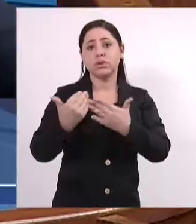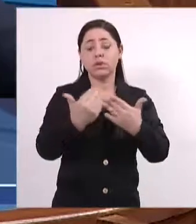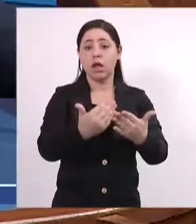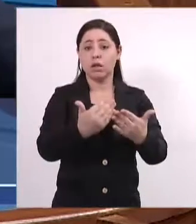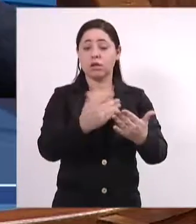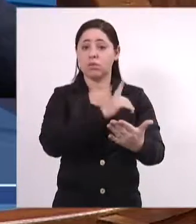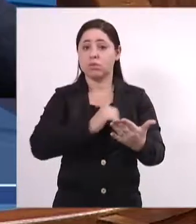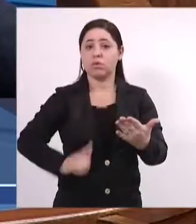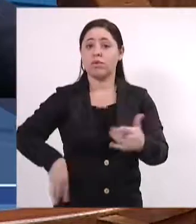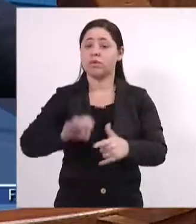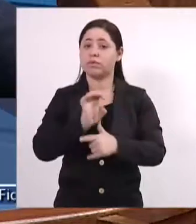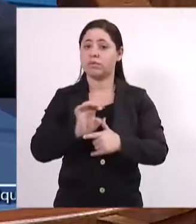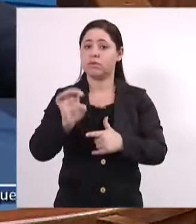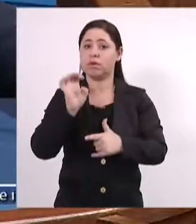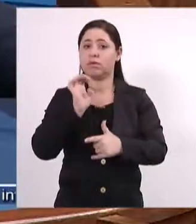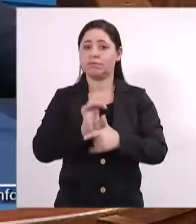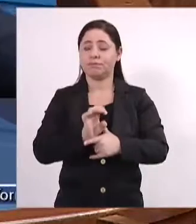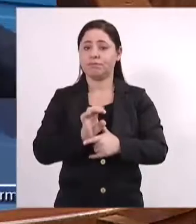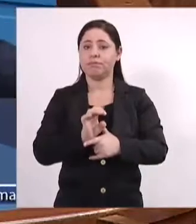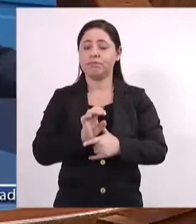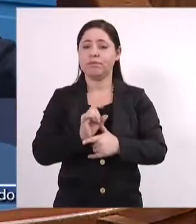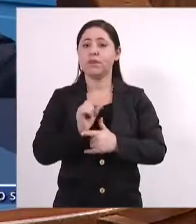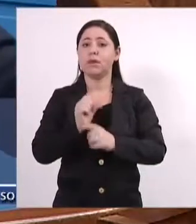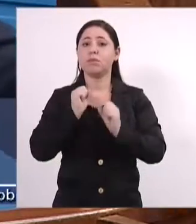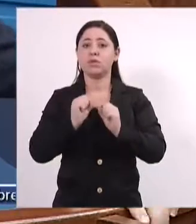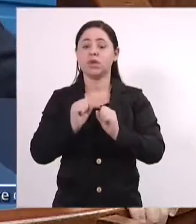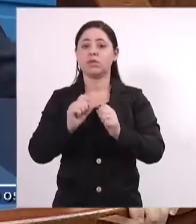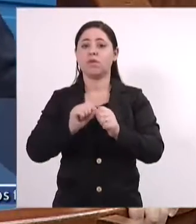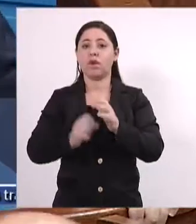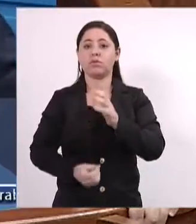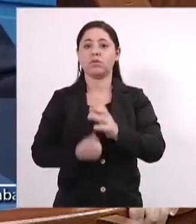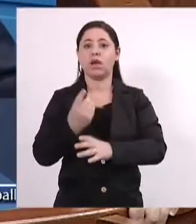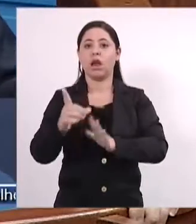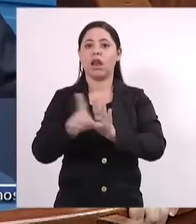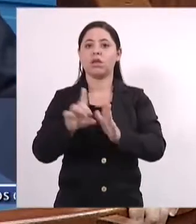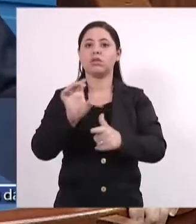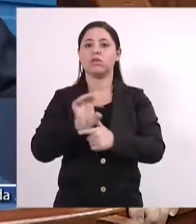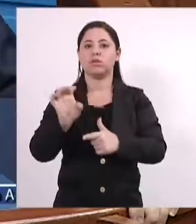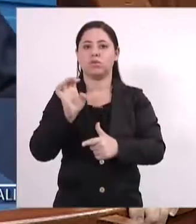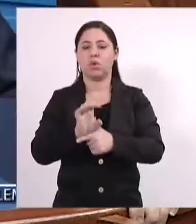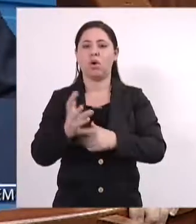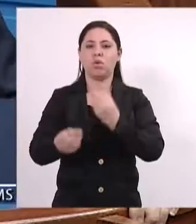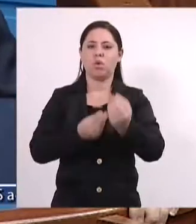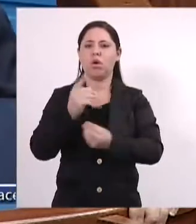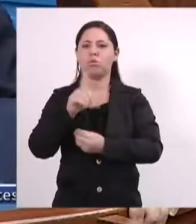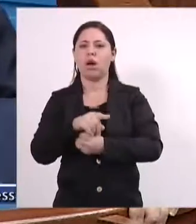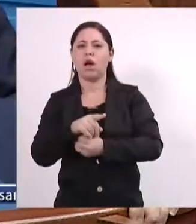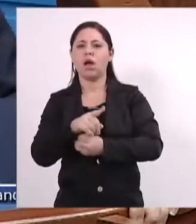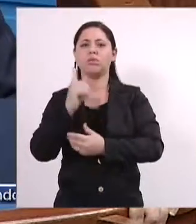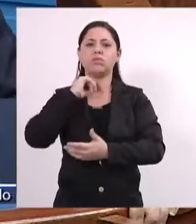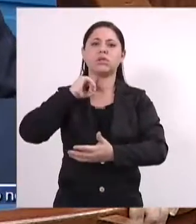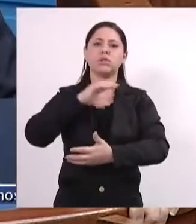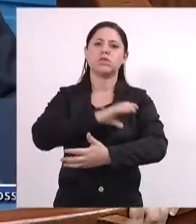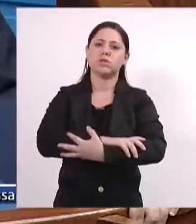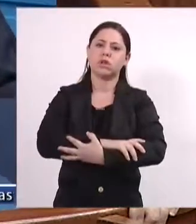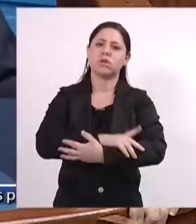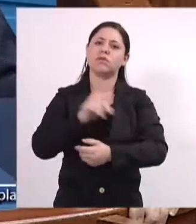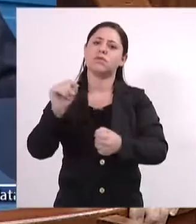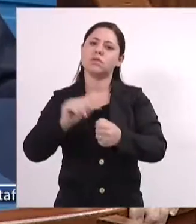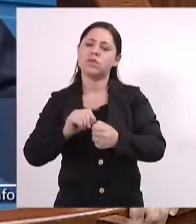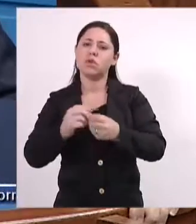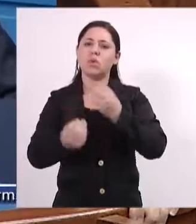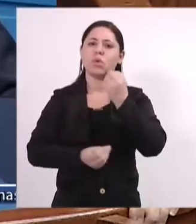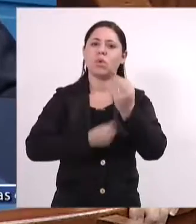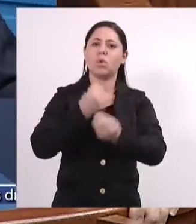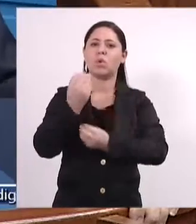governo do Estado para que se pudesse fazer a lei estadual, assim como Minas Gerais fez,